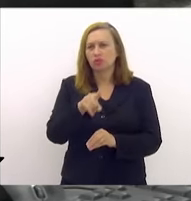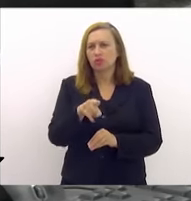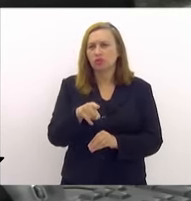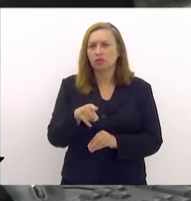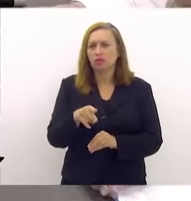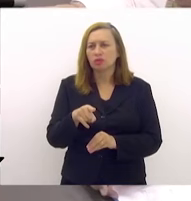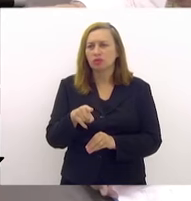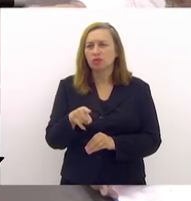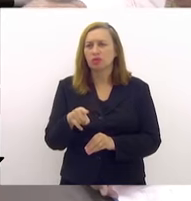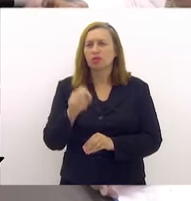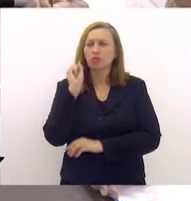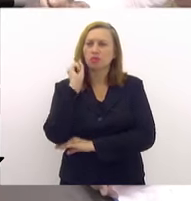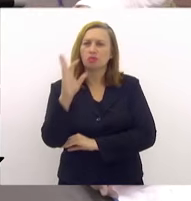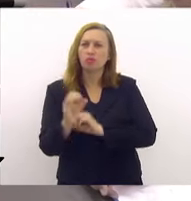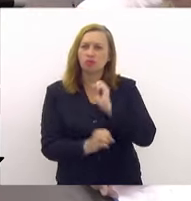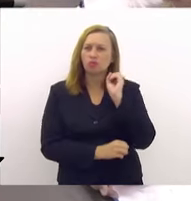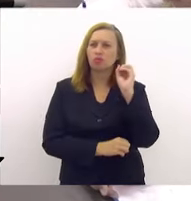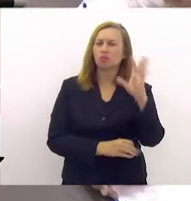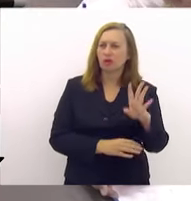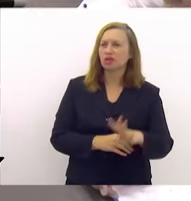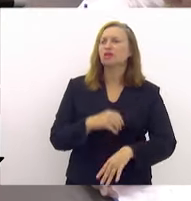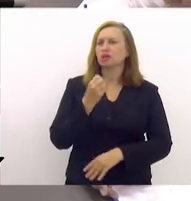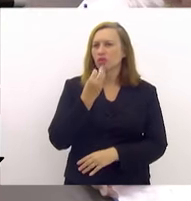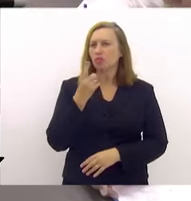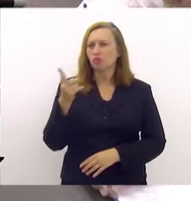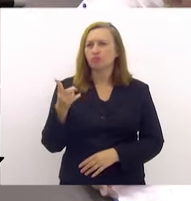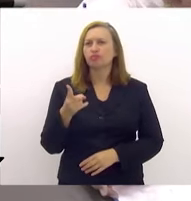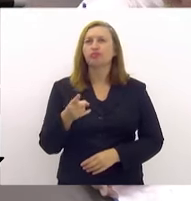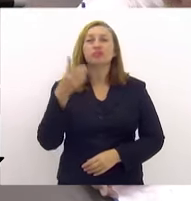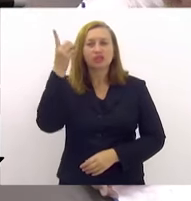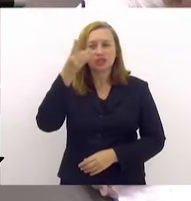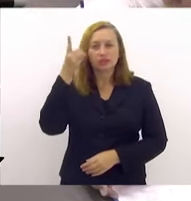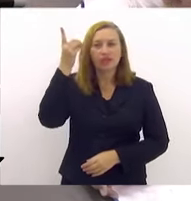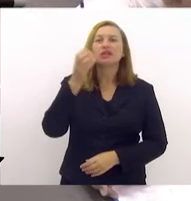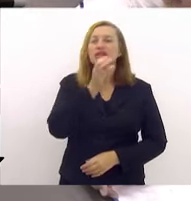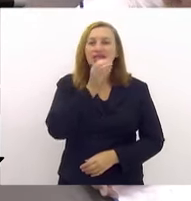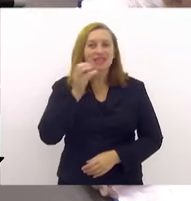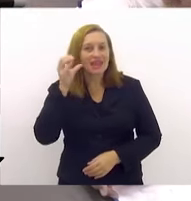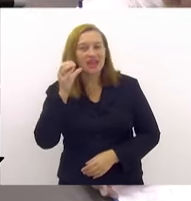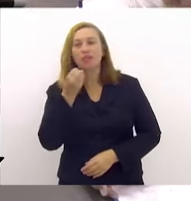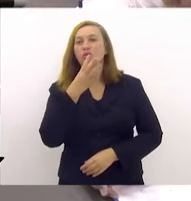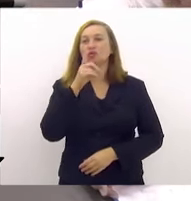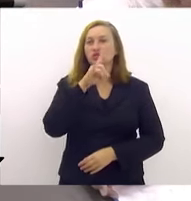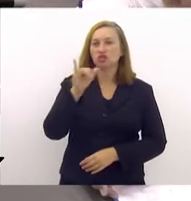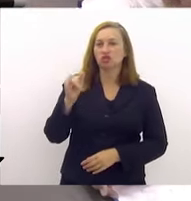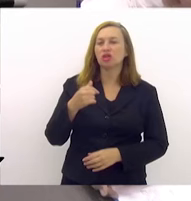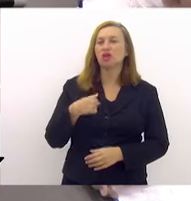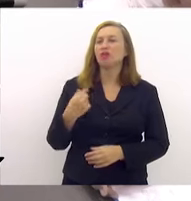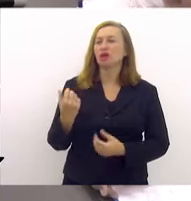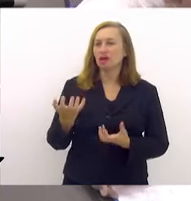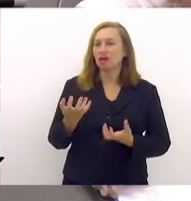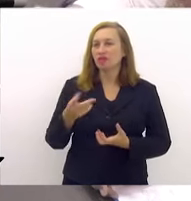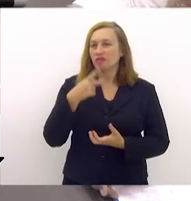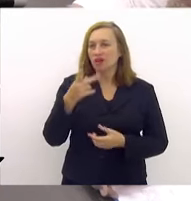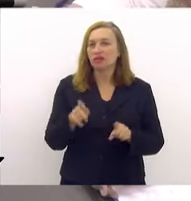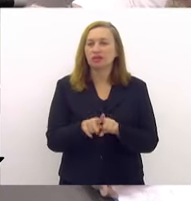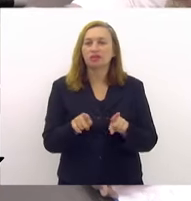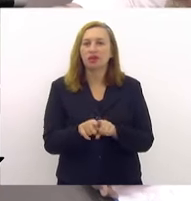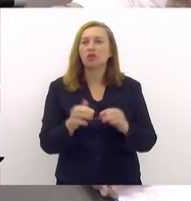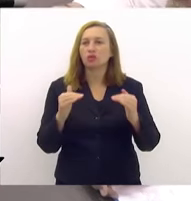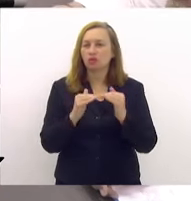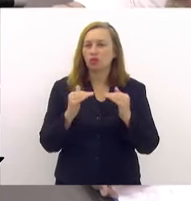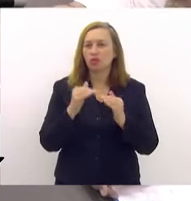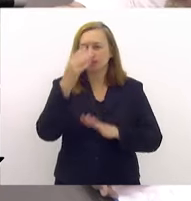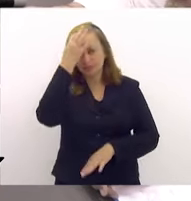Presidente. Meio ambiente. Tem muitas organizações. Deputada Célia. Bom dia. Bom dia. Só queria me inscrever também. Tá. Concordo.